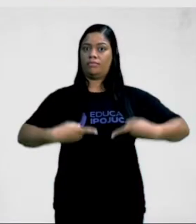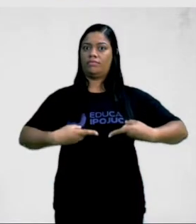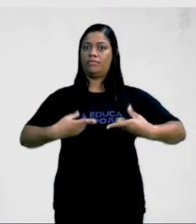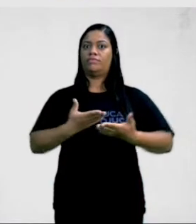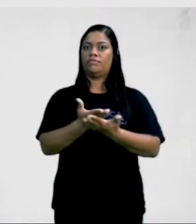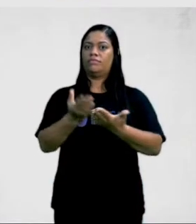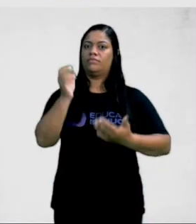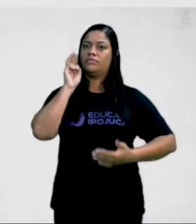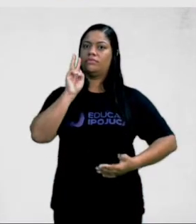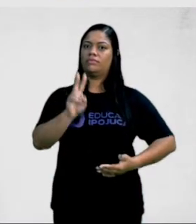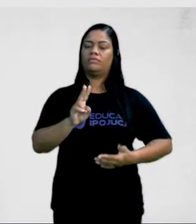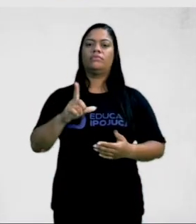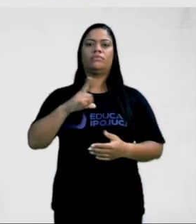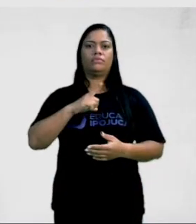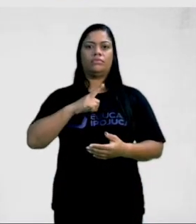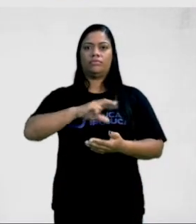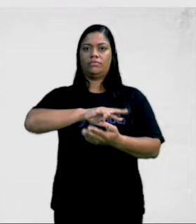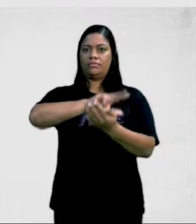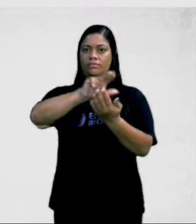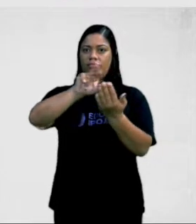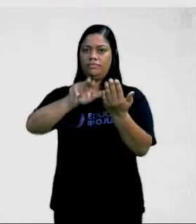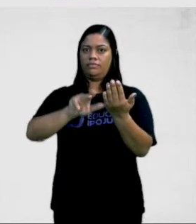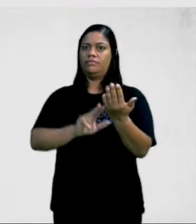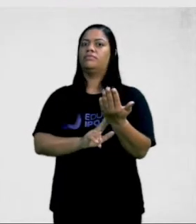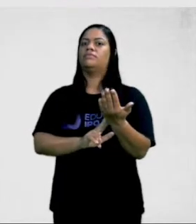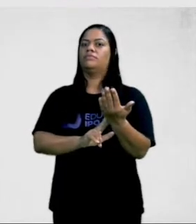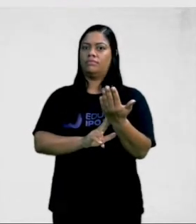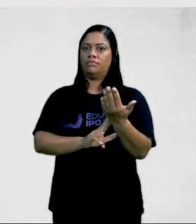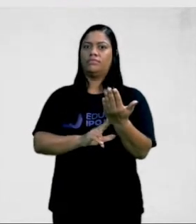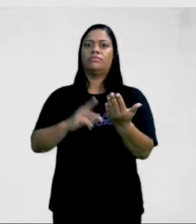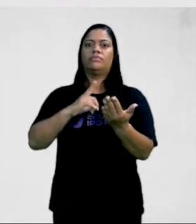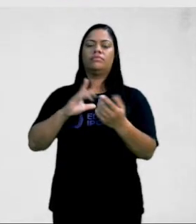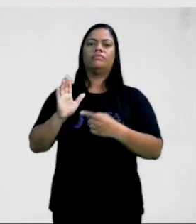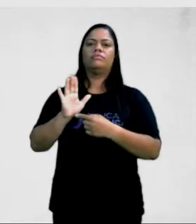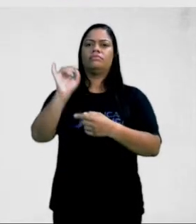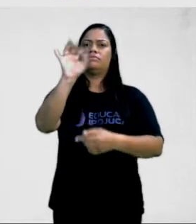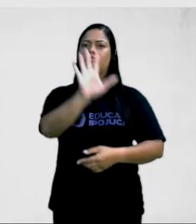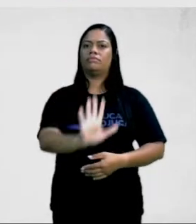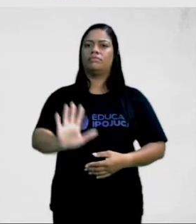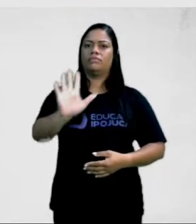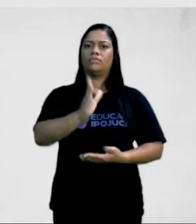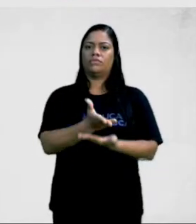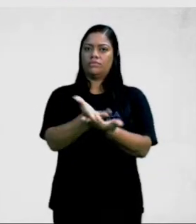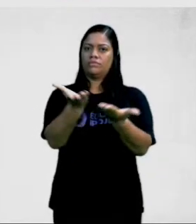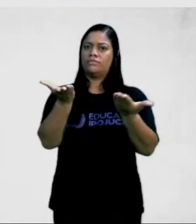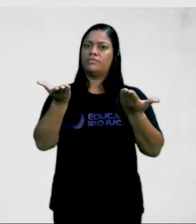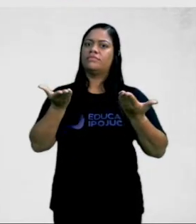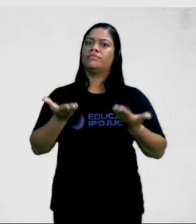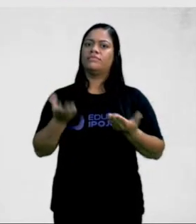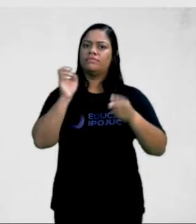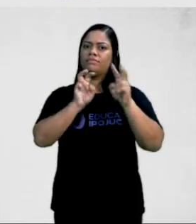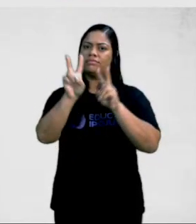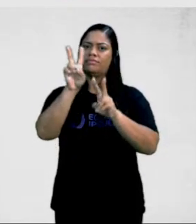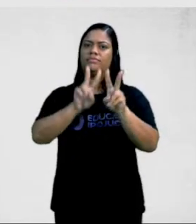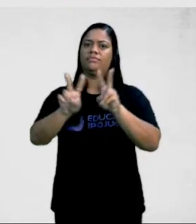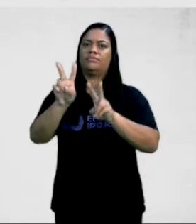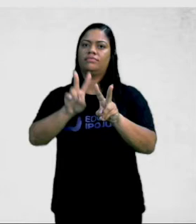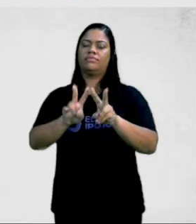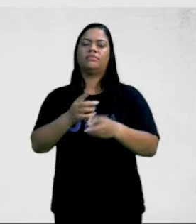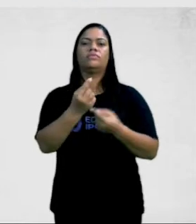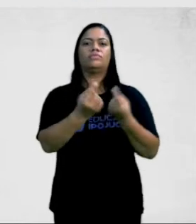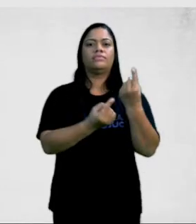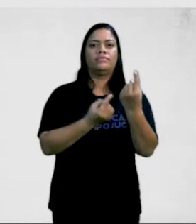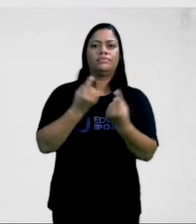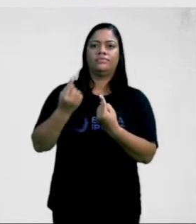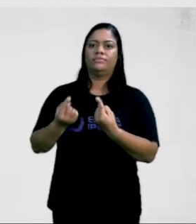vocês podem ver, tem vários elementos. E eu trago aqui uma imagem para que vocês possam observar de cada